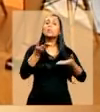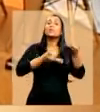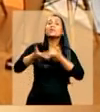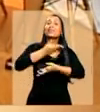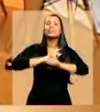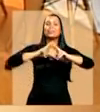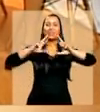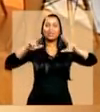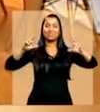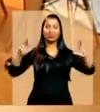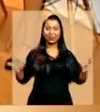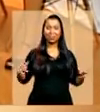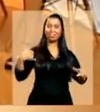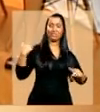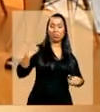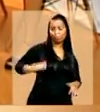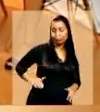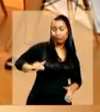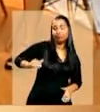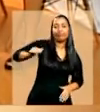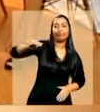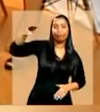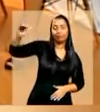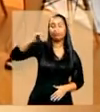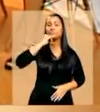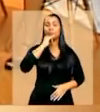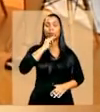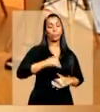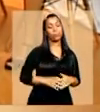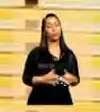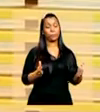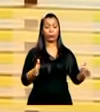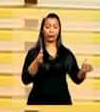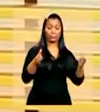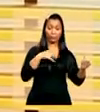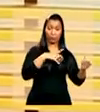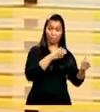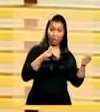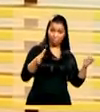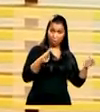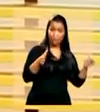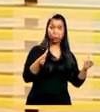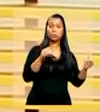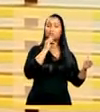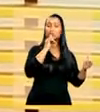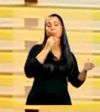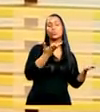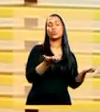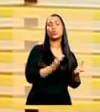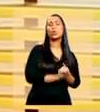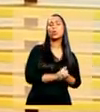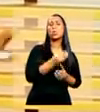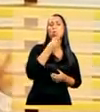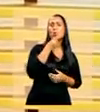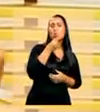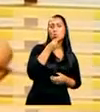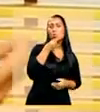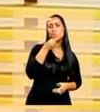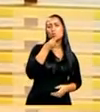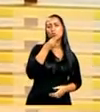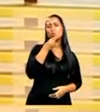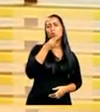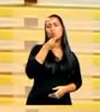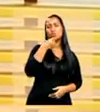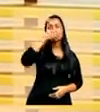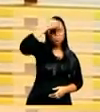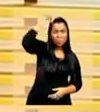como interagir com as diferentes faixas etárias. Então, às vezes a gente tem um sobrinho, ou em casa alguém